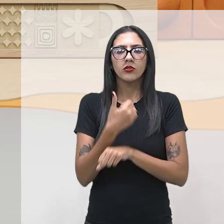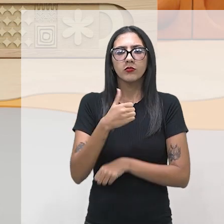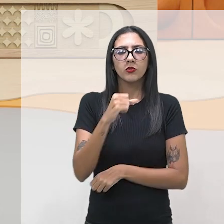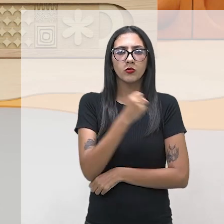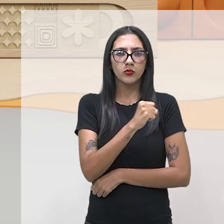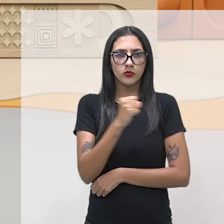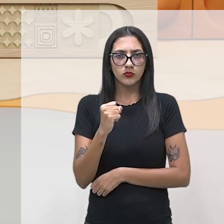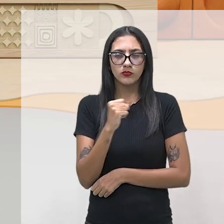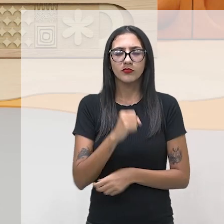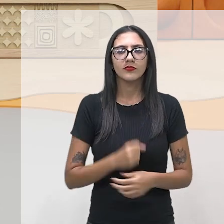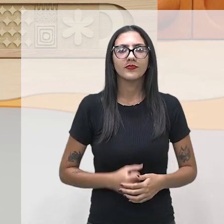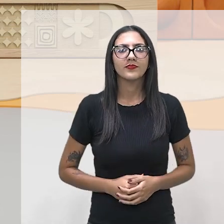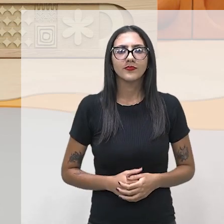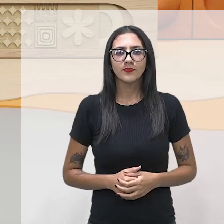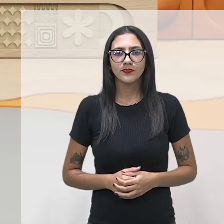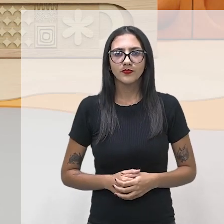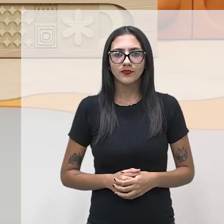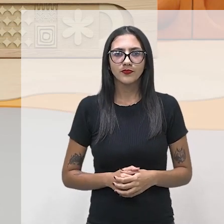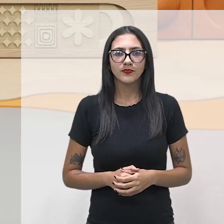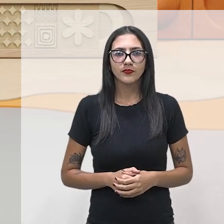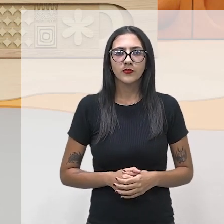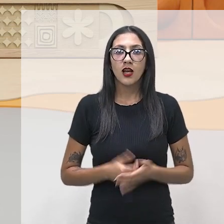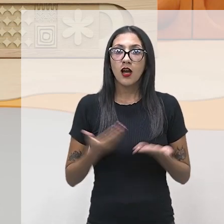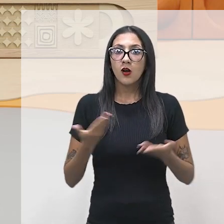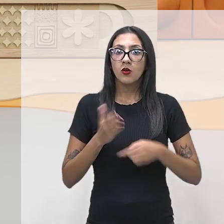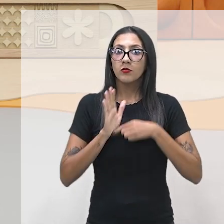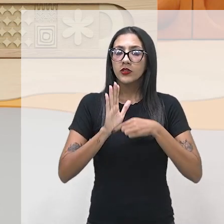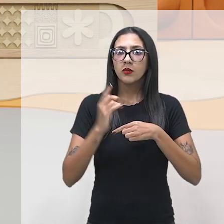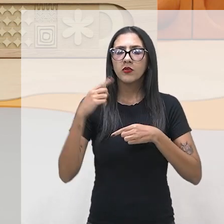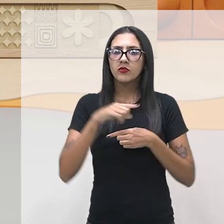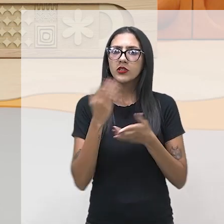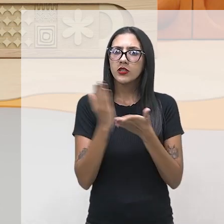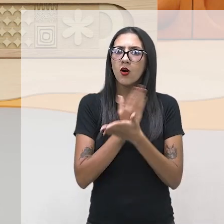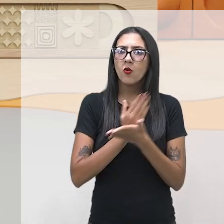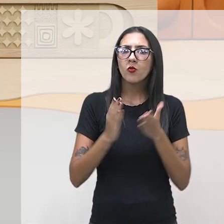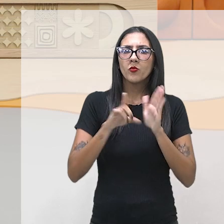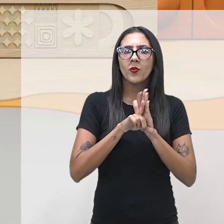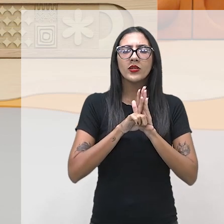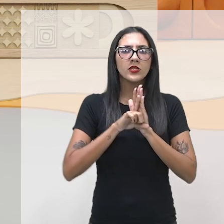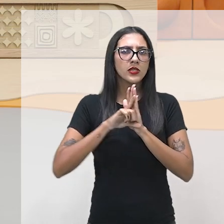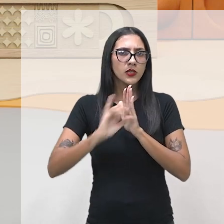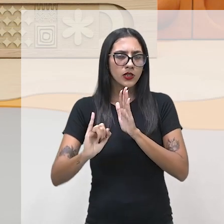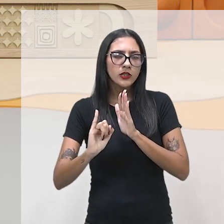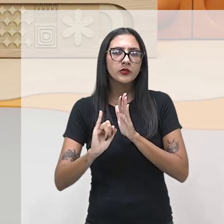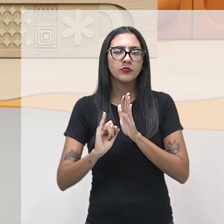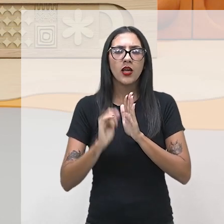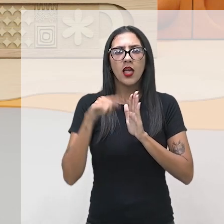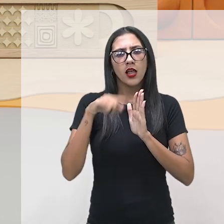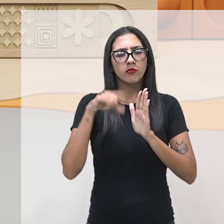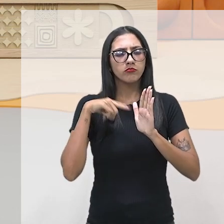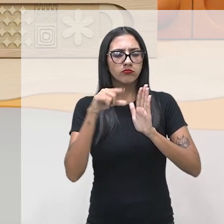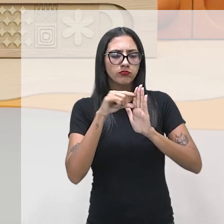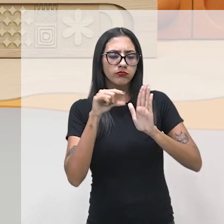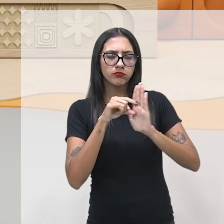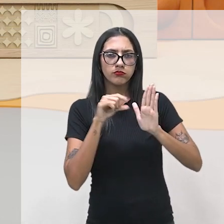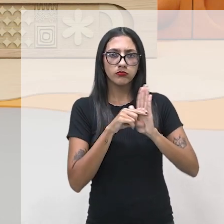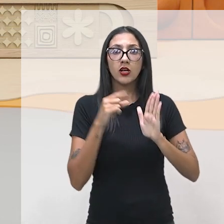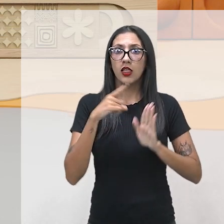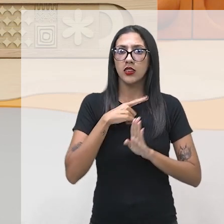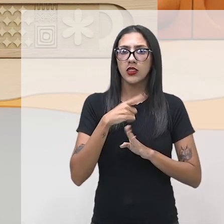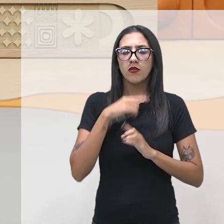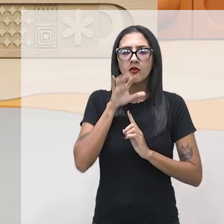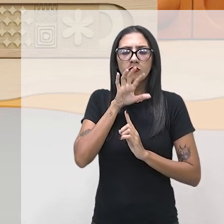1888. Eu vou trazer para vocês agora, gente, uma série de leis abolicionistas que, de certa forma, influenciaram muito ali